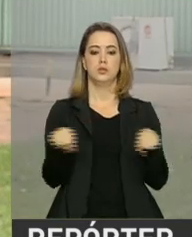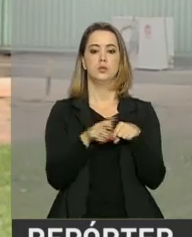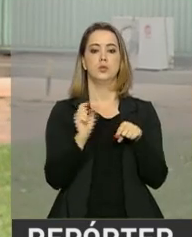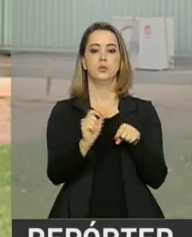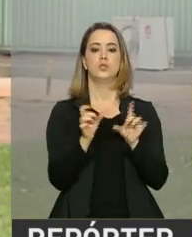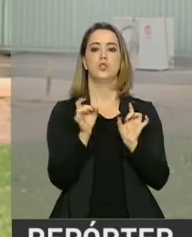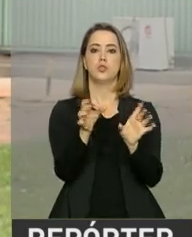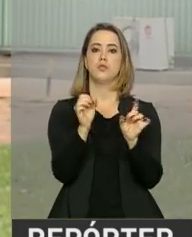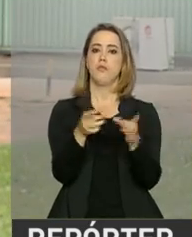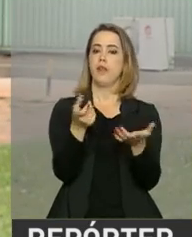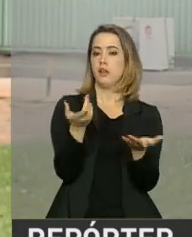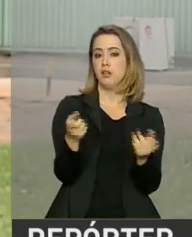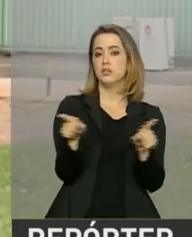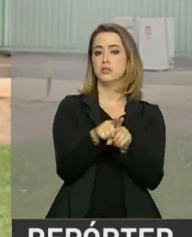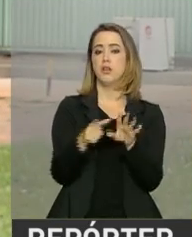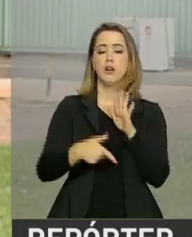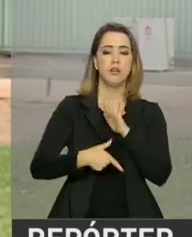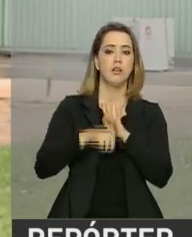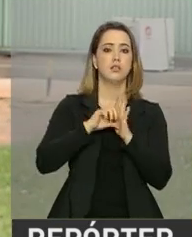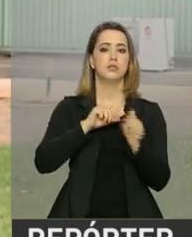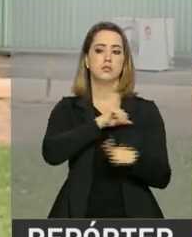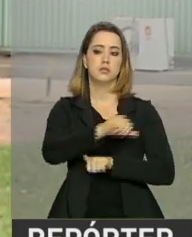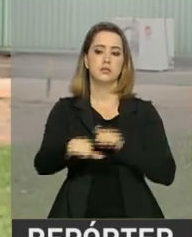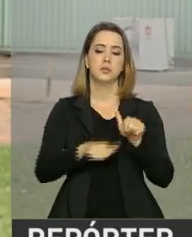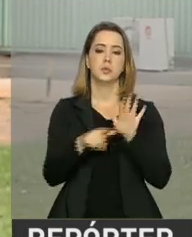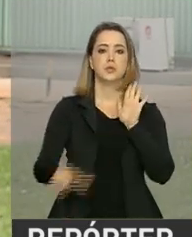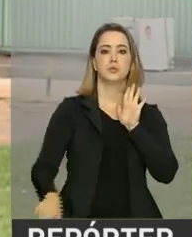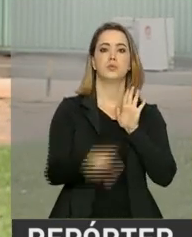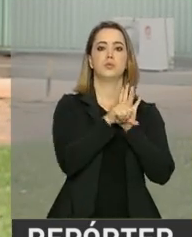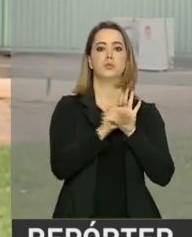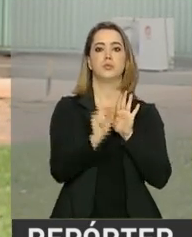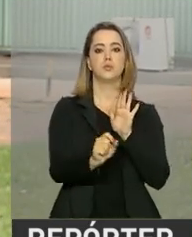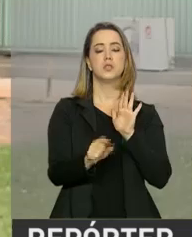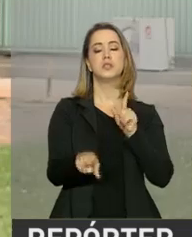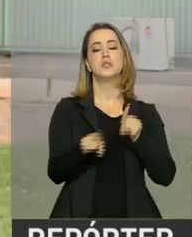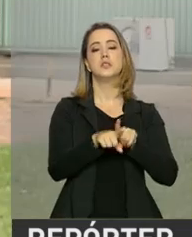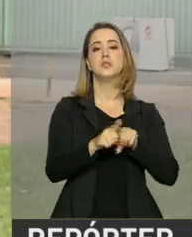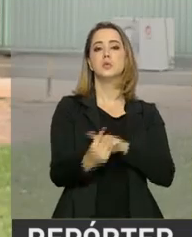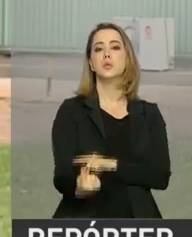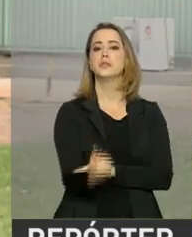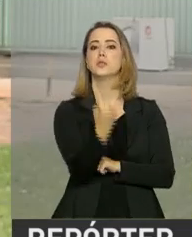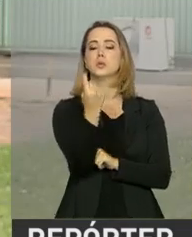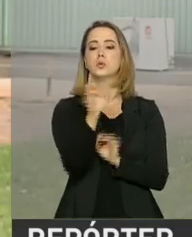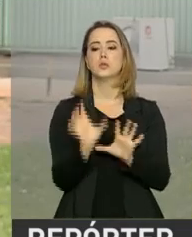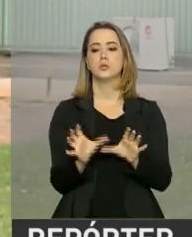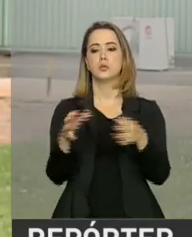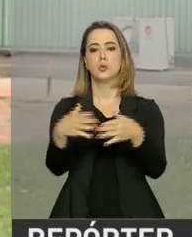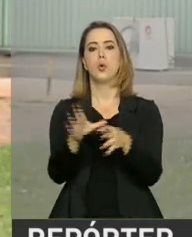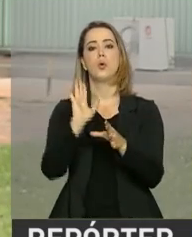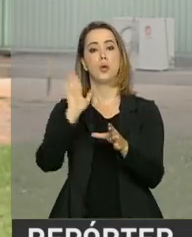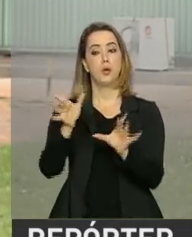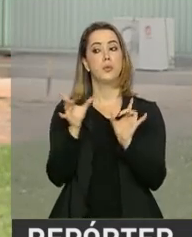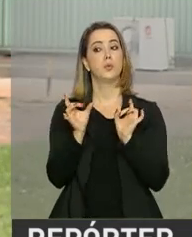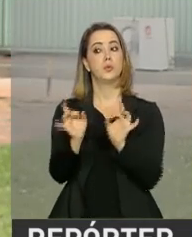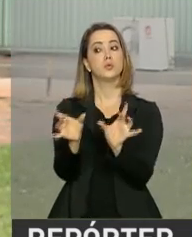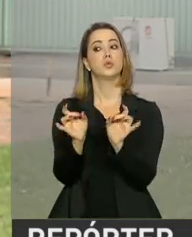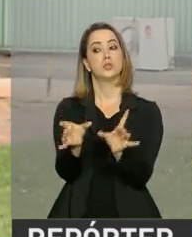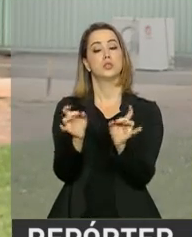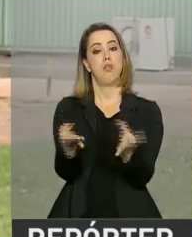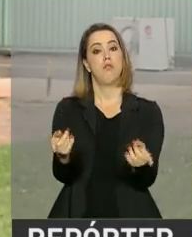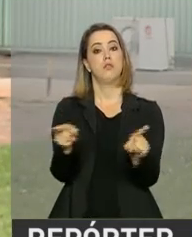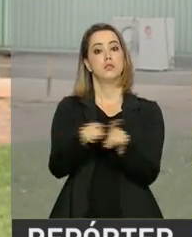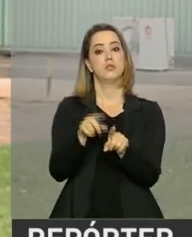de concessão obtidas antes da mudança na lei e opera também o único bloco licitado pelo regime de